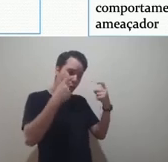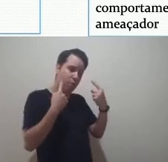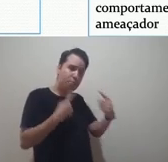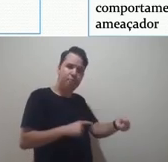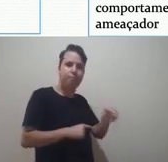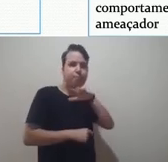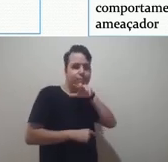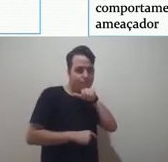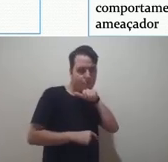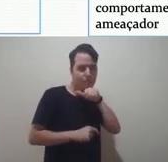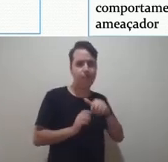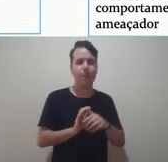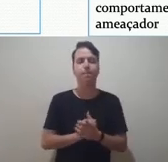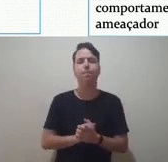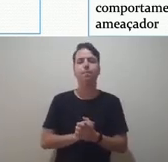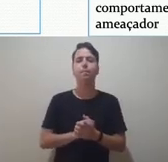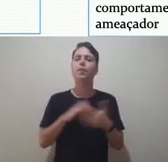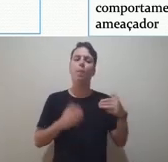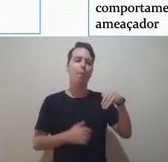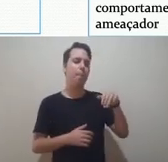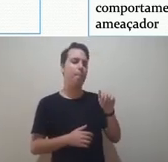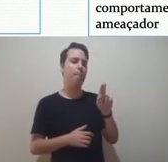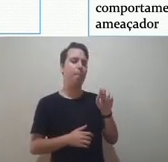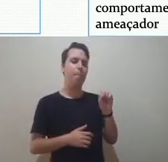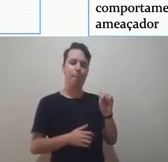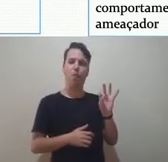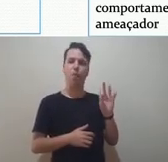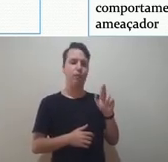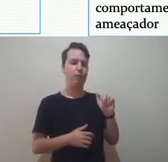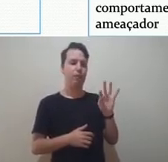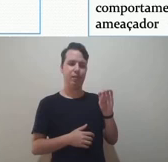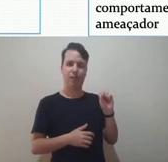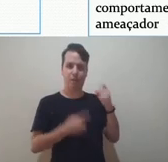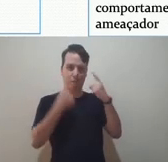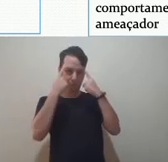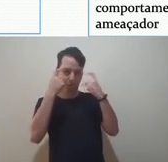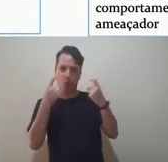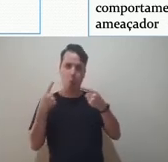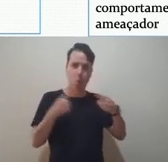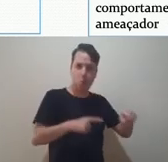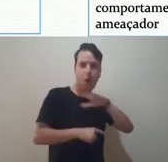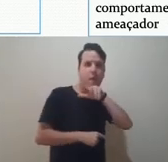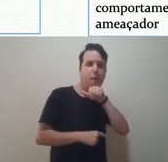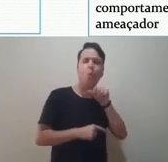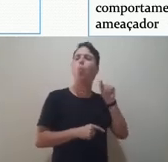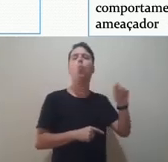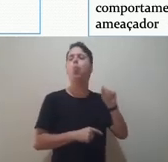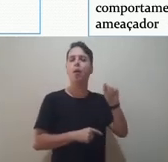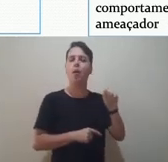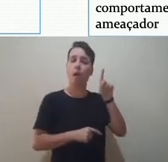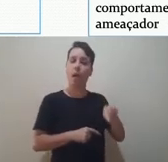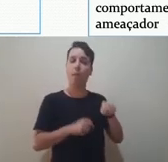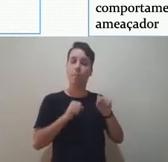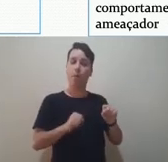Então, o que são os maus tratos, né? Os maus tratos eles são ações diretas ou indiretas que podem vir a